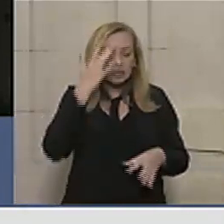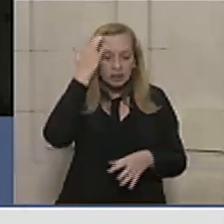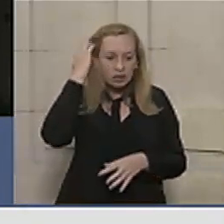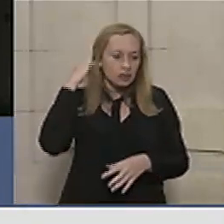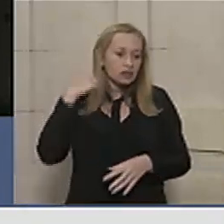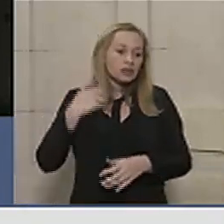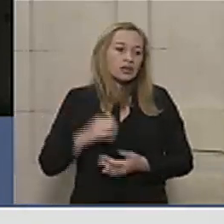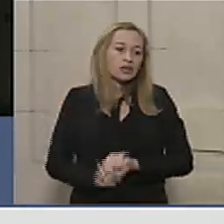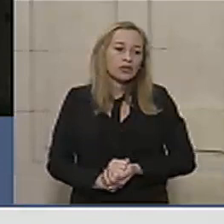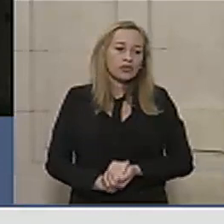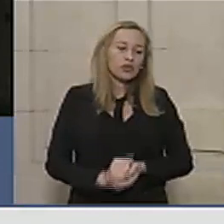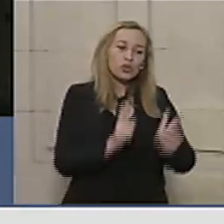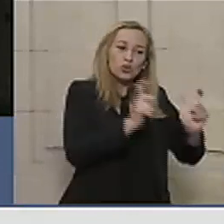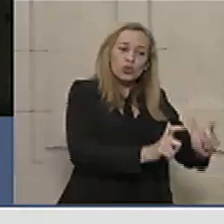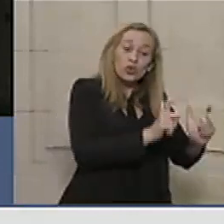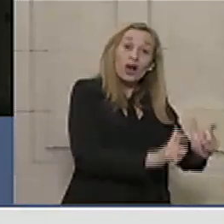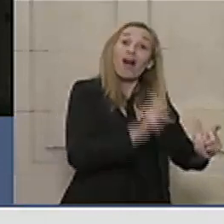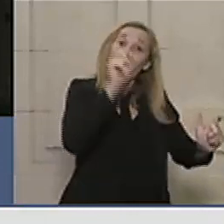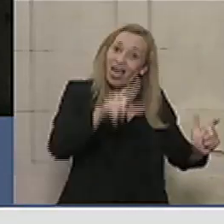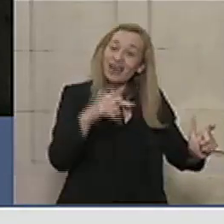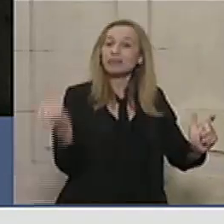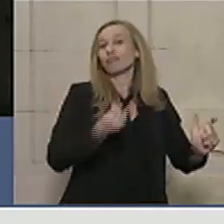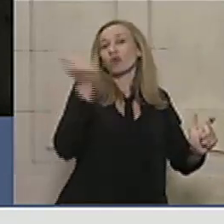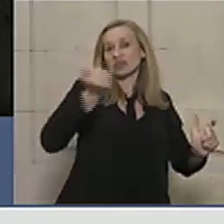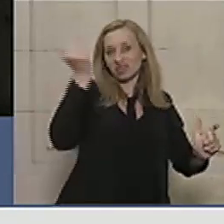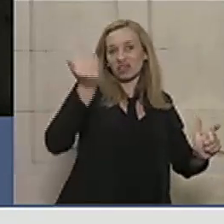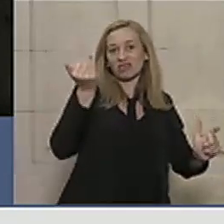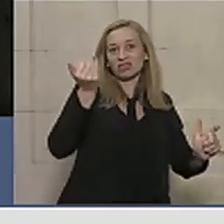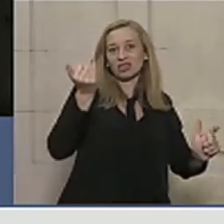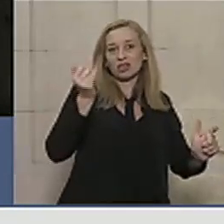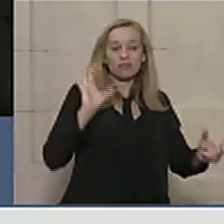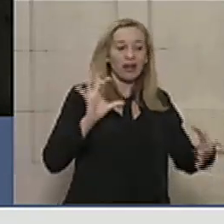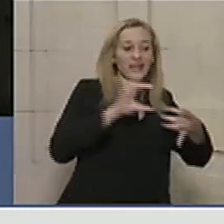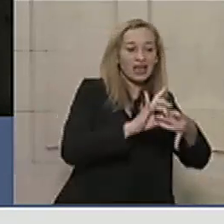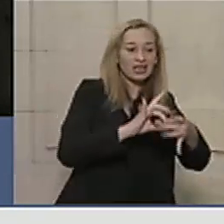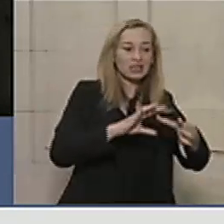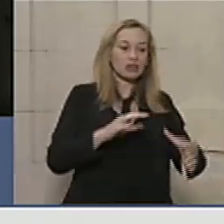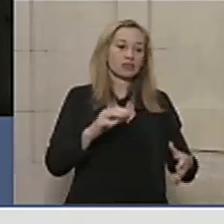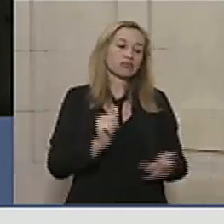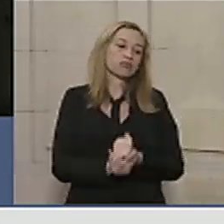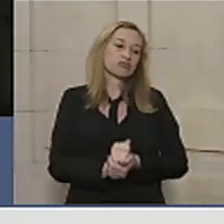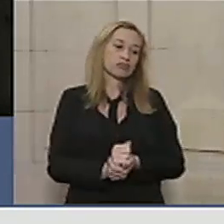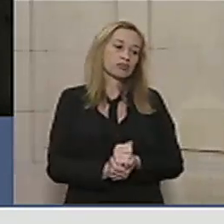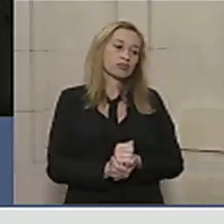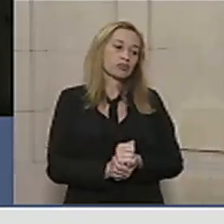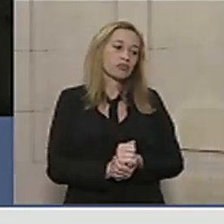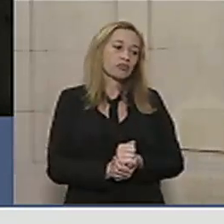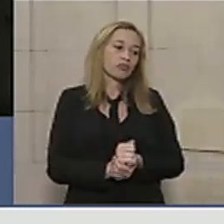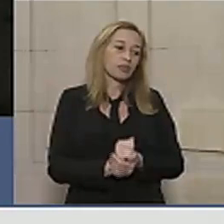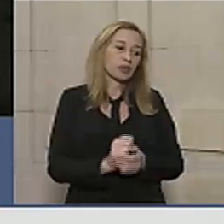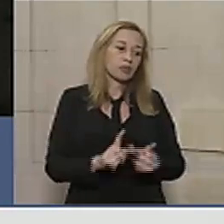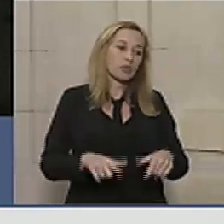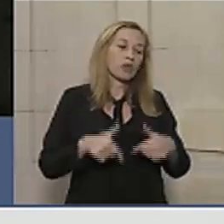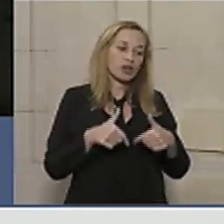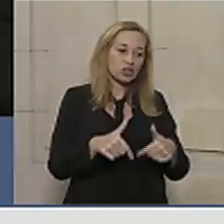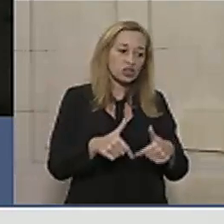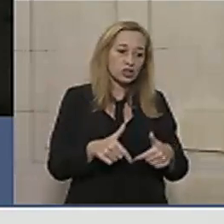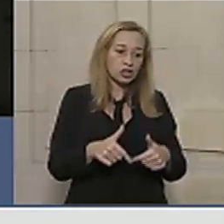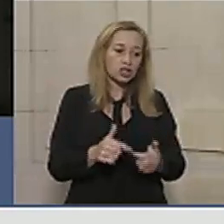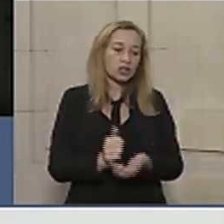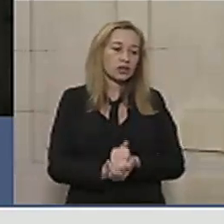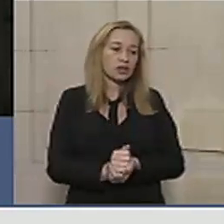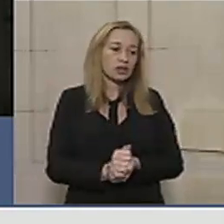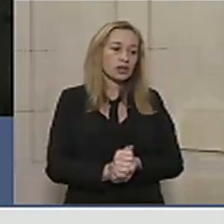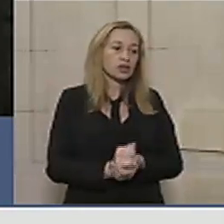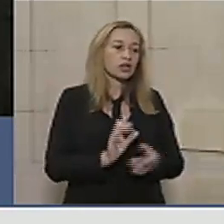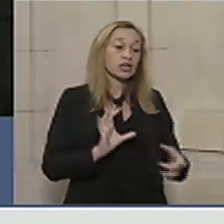arco metropolitano é muito importante para a nova criação de abastecimento em Duque de Caxias, que liga a